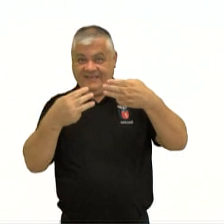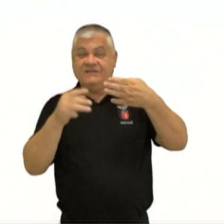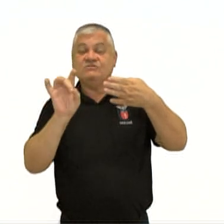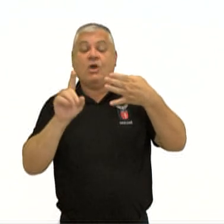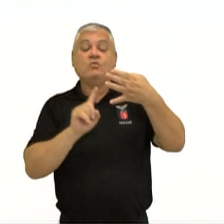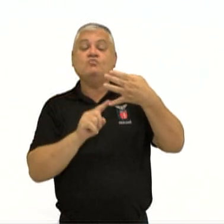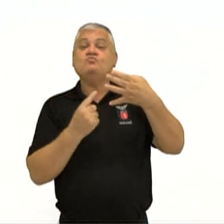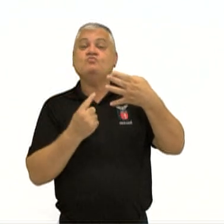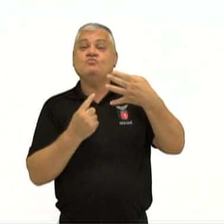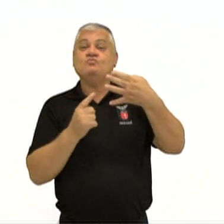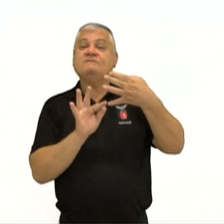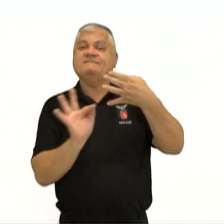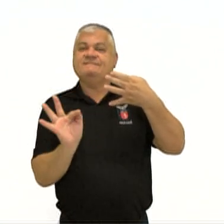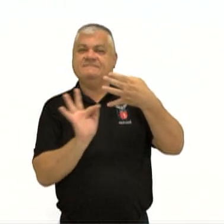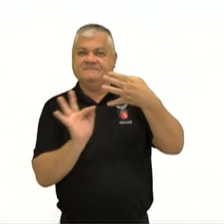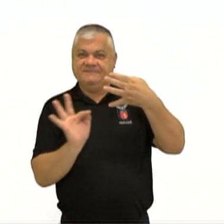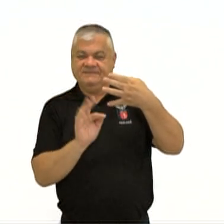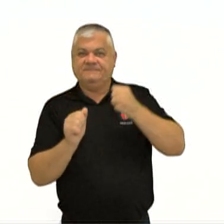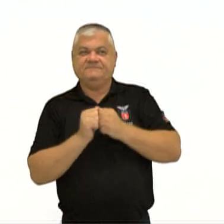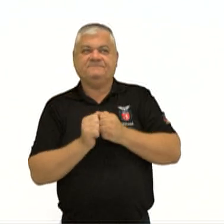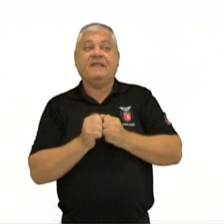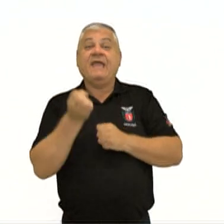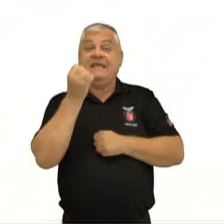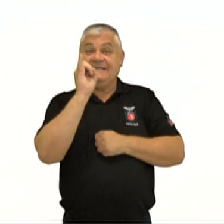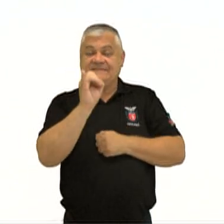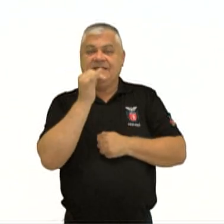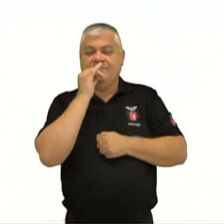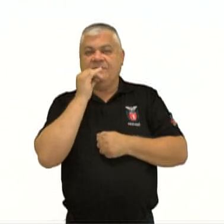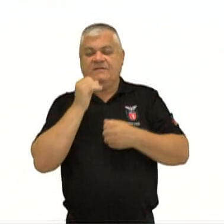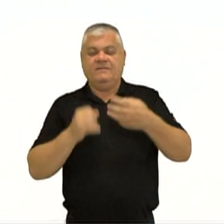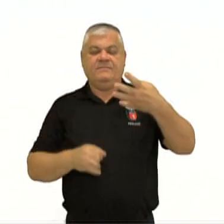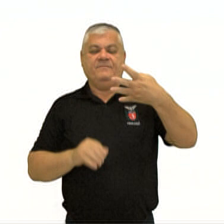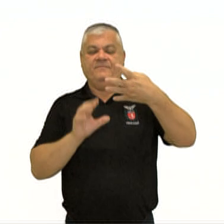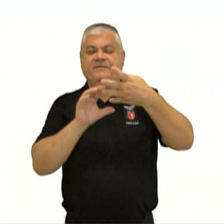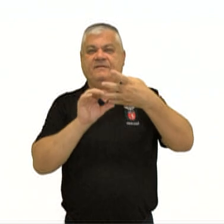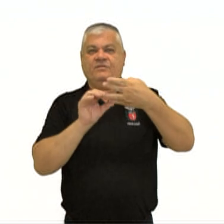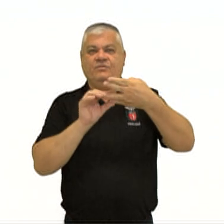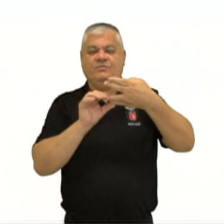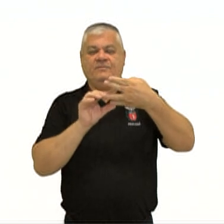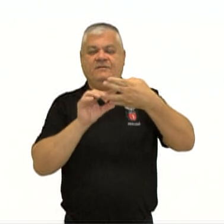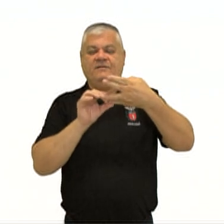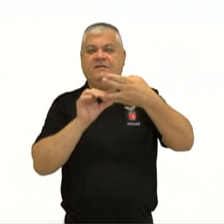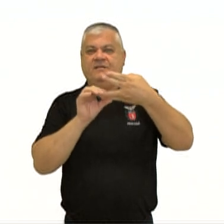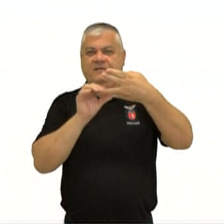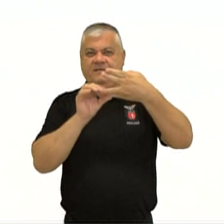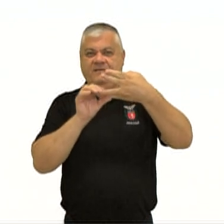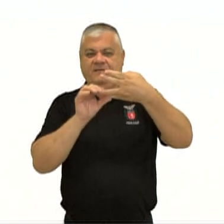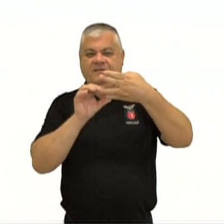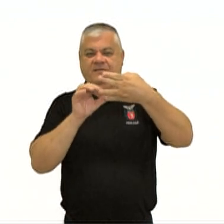com ligação simples. Quando eu tenho uma ligação dupla, eu tenho